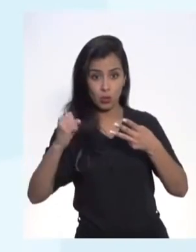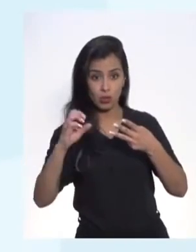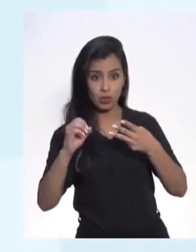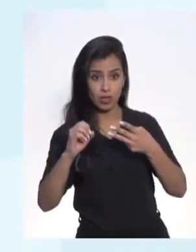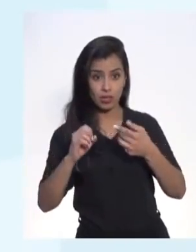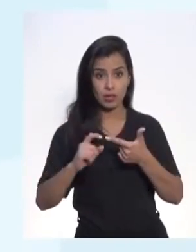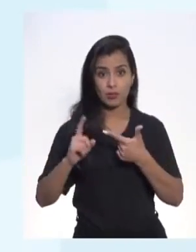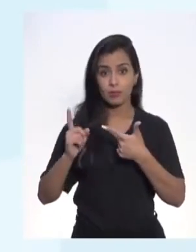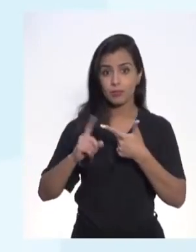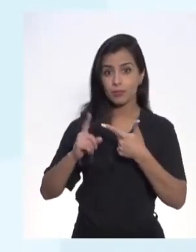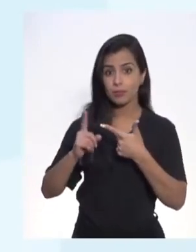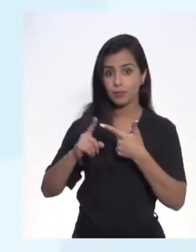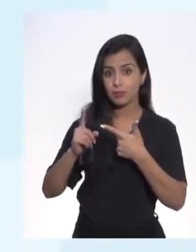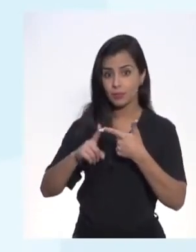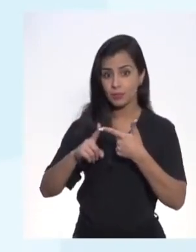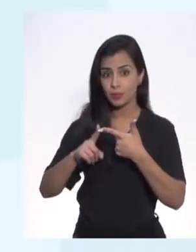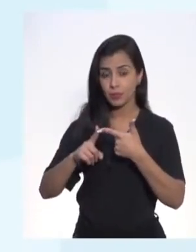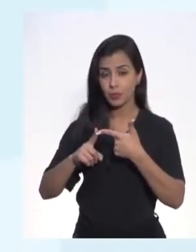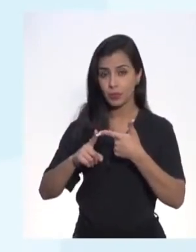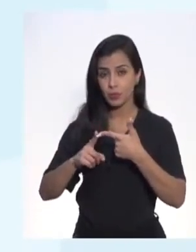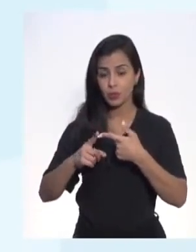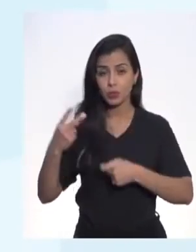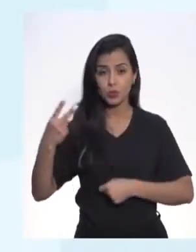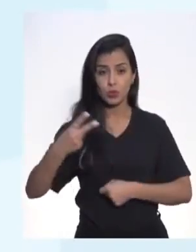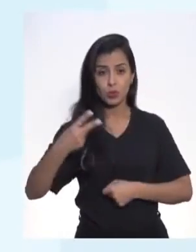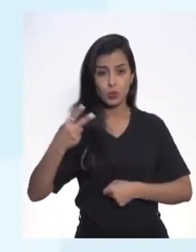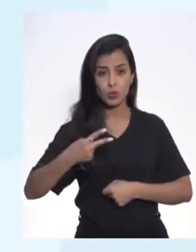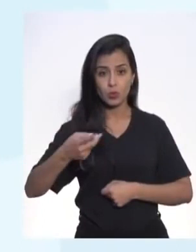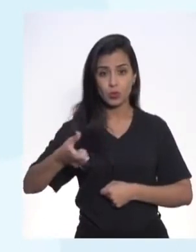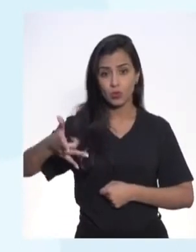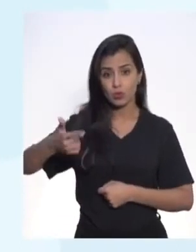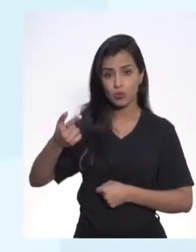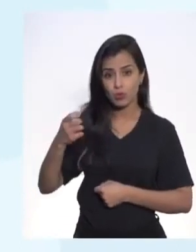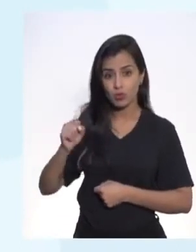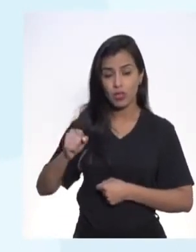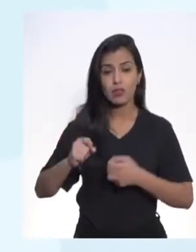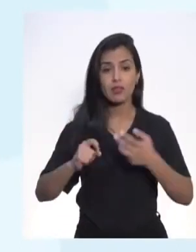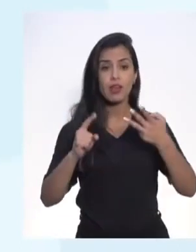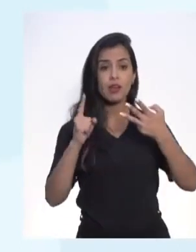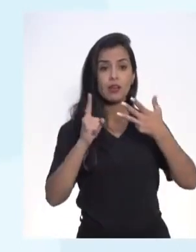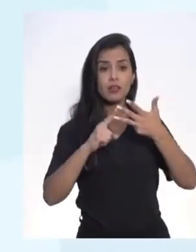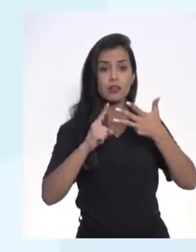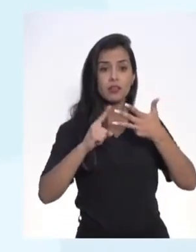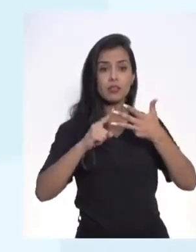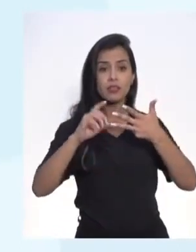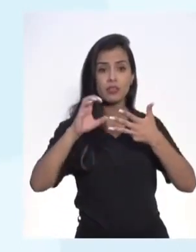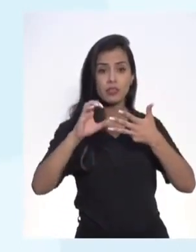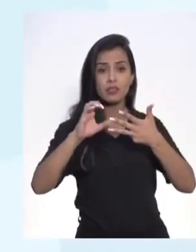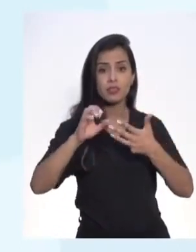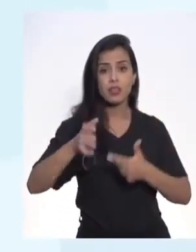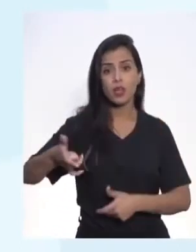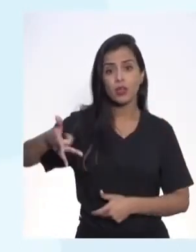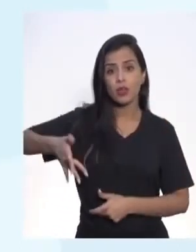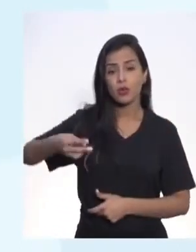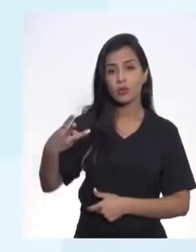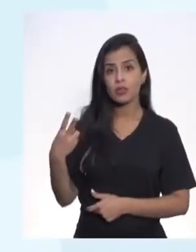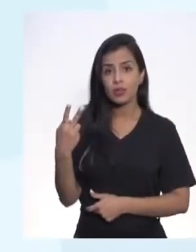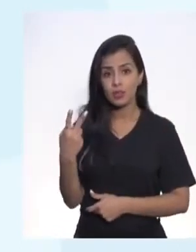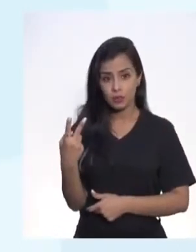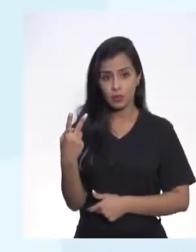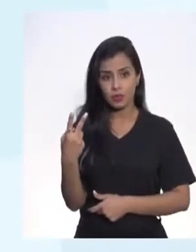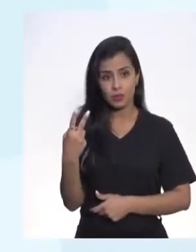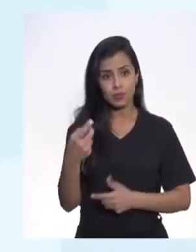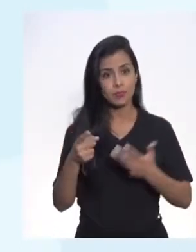é de 180. Item C, o produto é 1 e o troco é de R$ 32. Item D, o produto é 3 e o troco